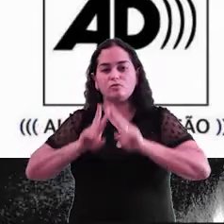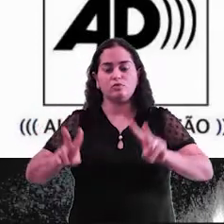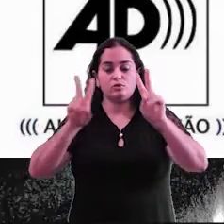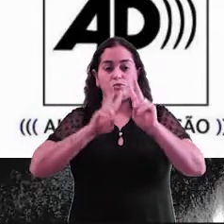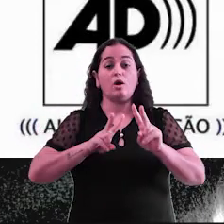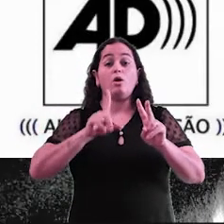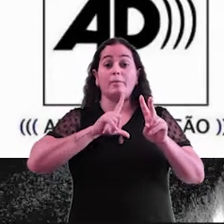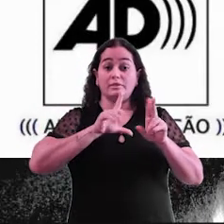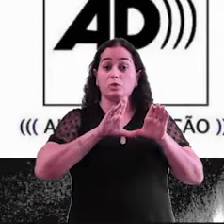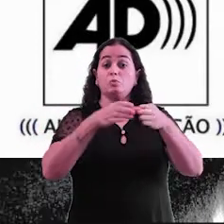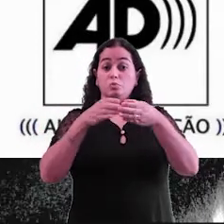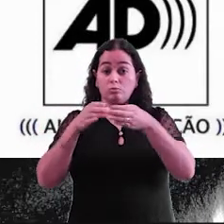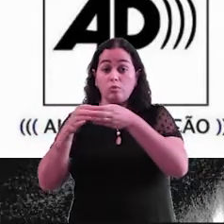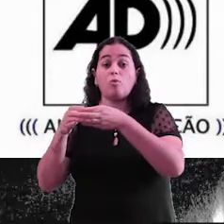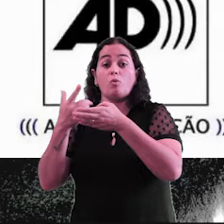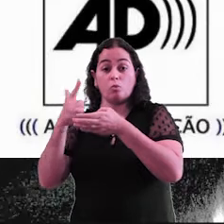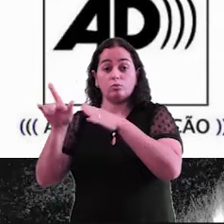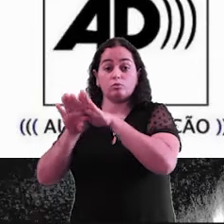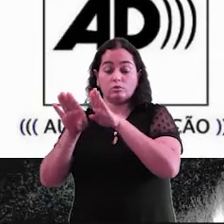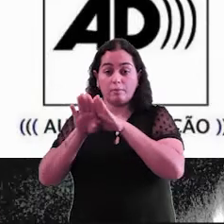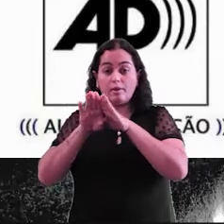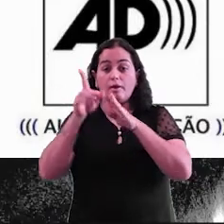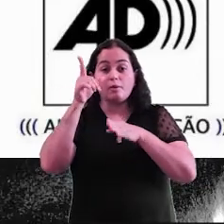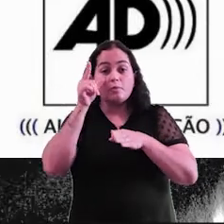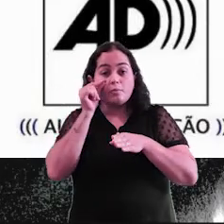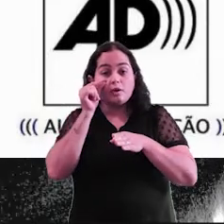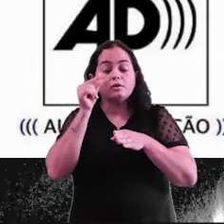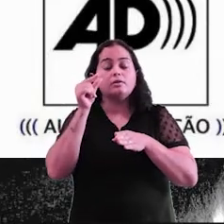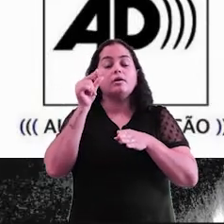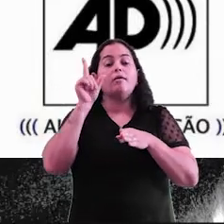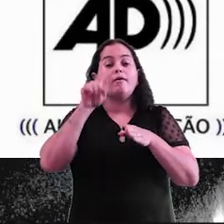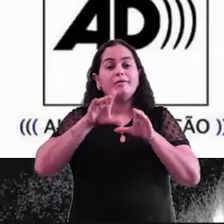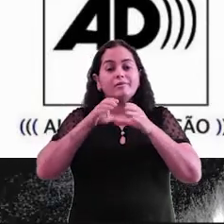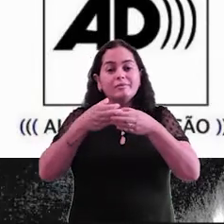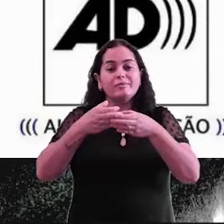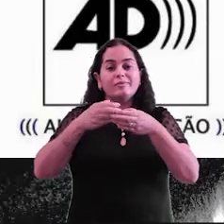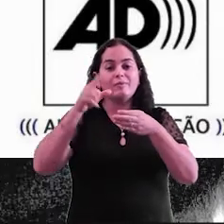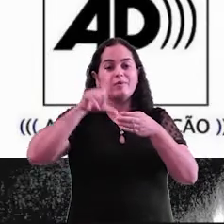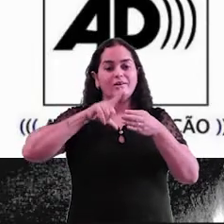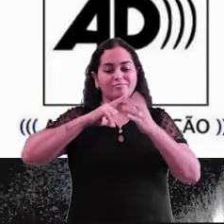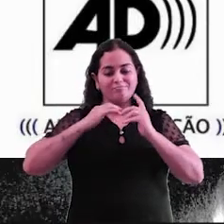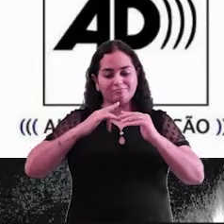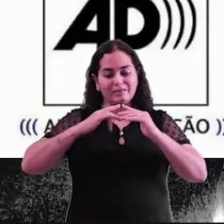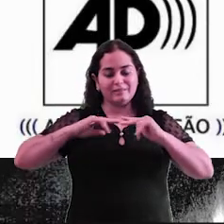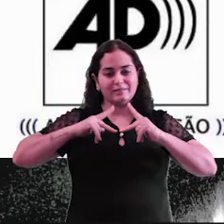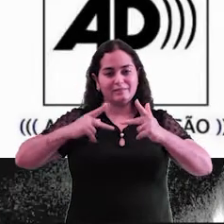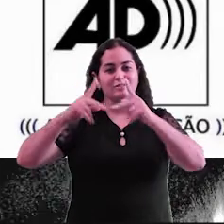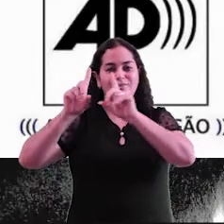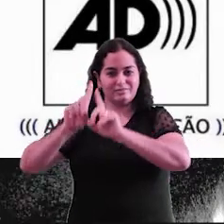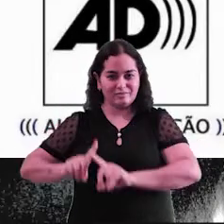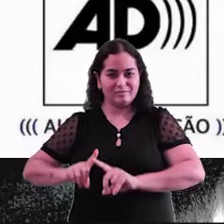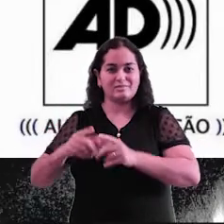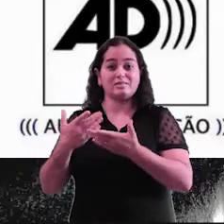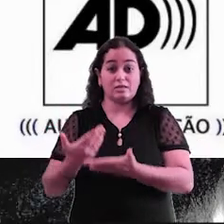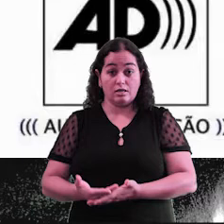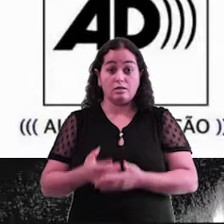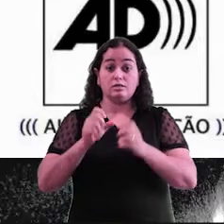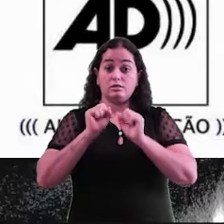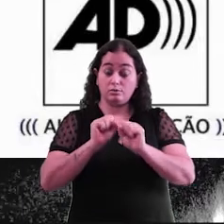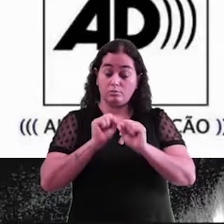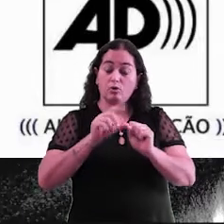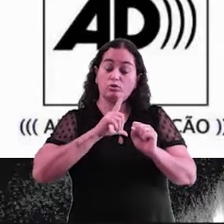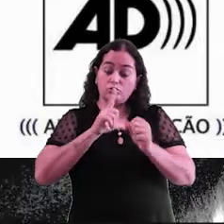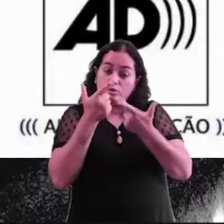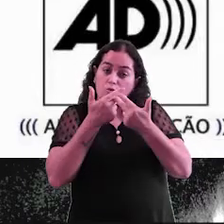e pode trazer benefícios para a comunicação de diversos públicos. Então, o que seria a audiodescrição? É uma